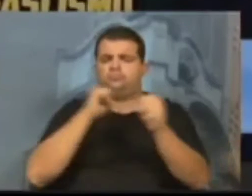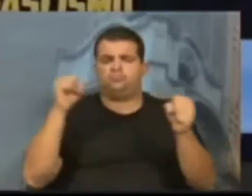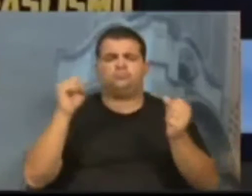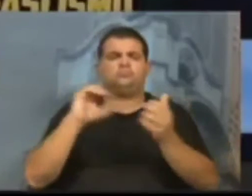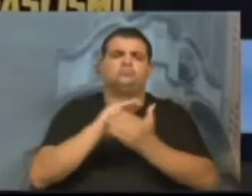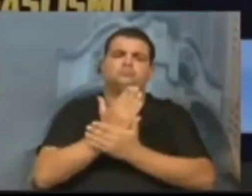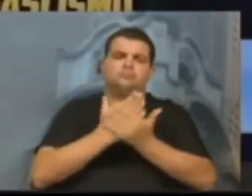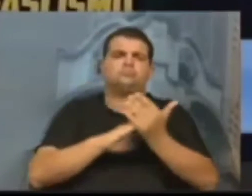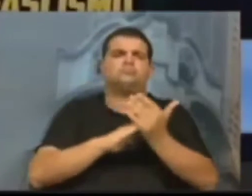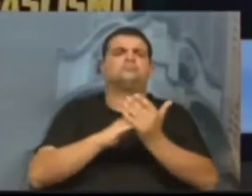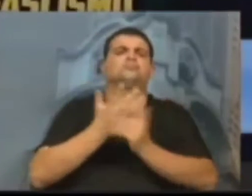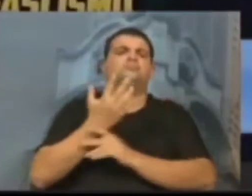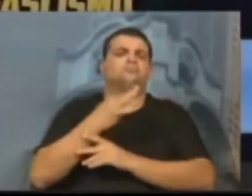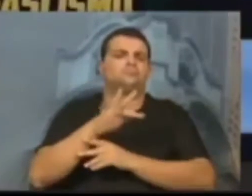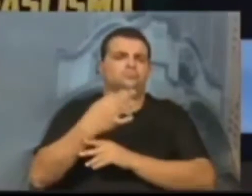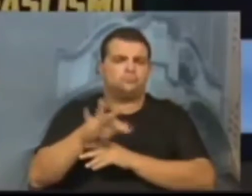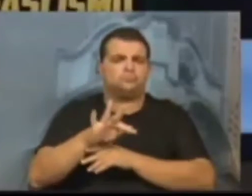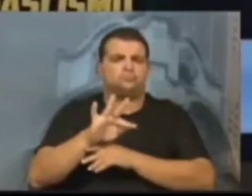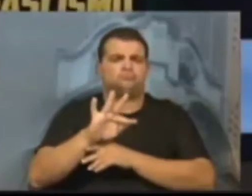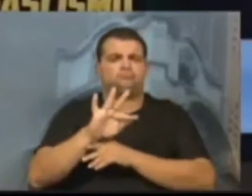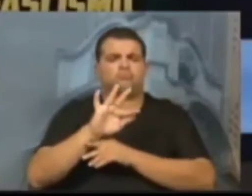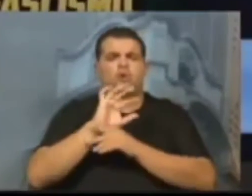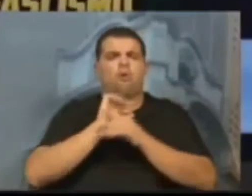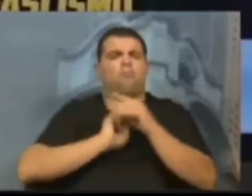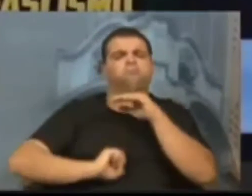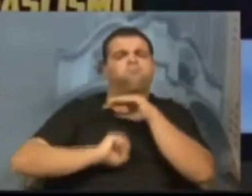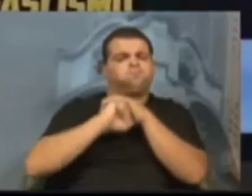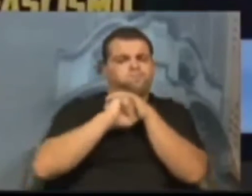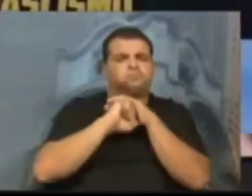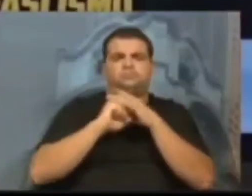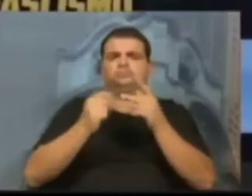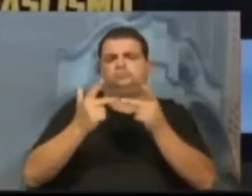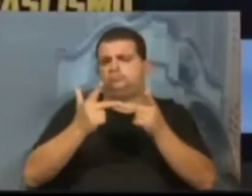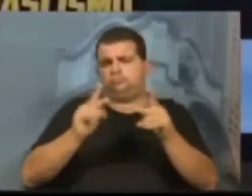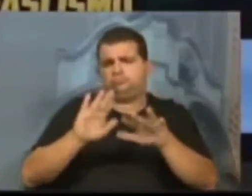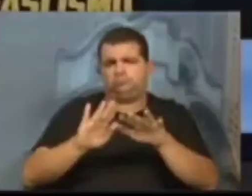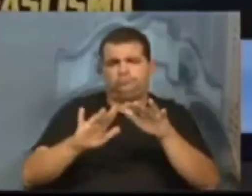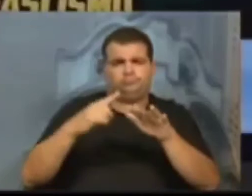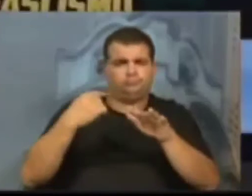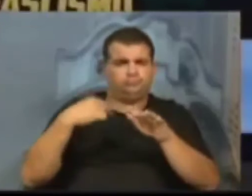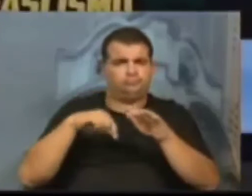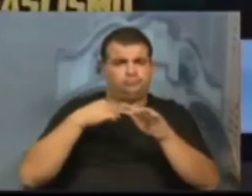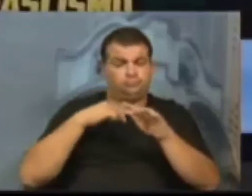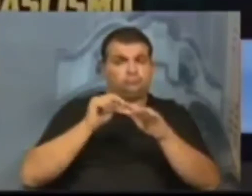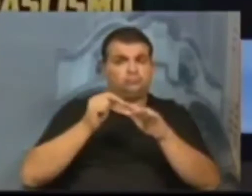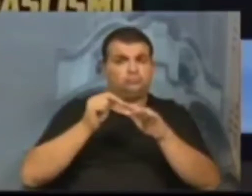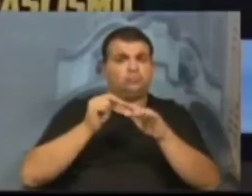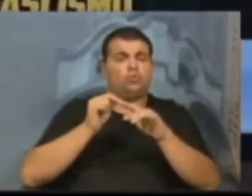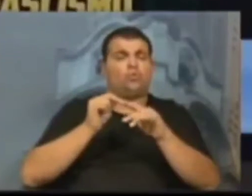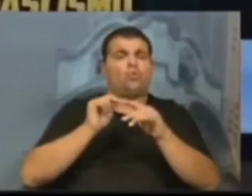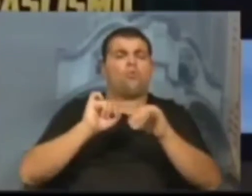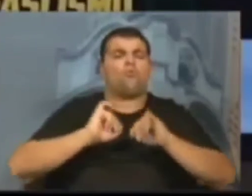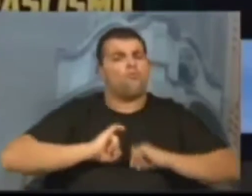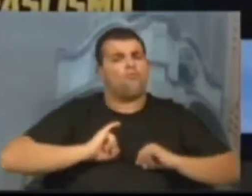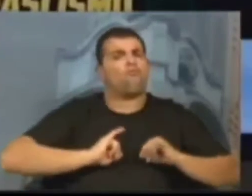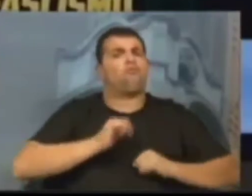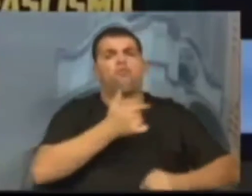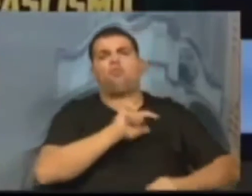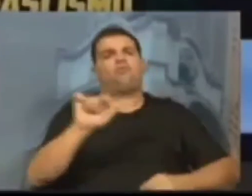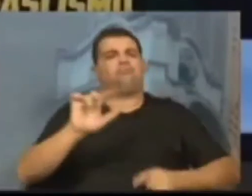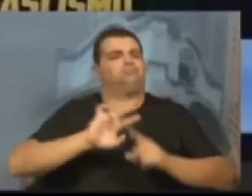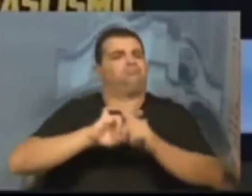desconforto, dor, enjoo, e muitas vezes ainda tem que passar por um outro